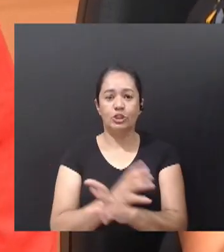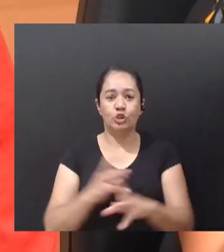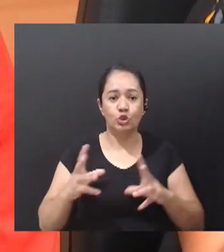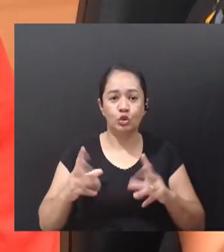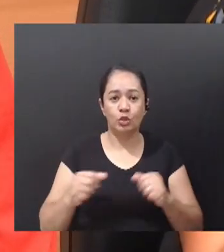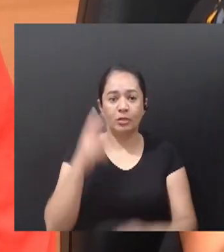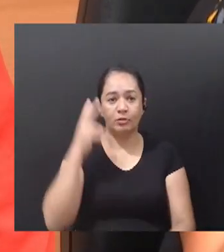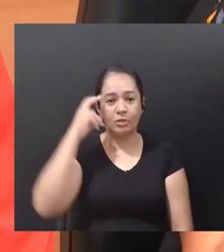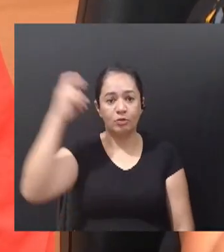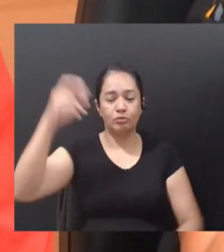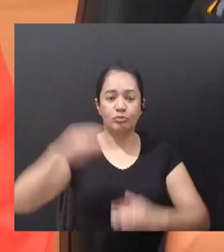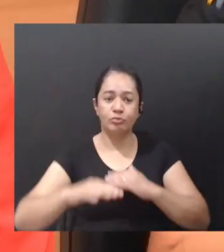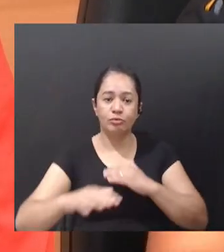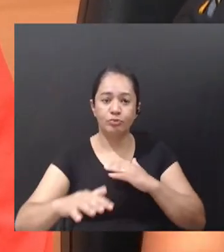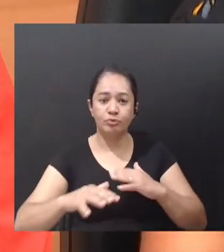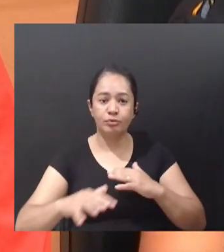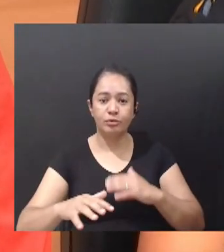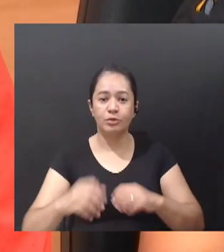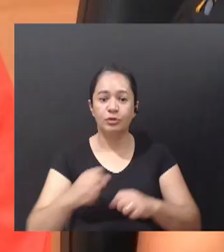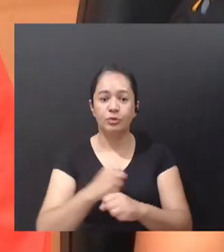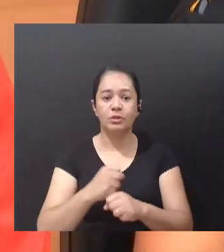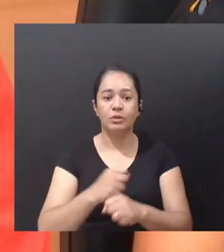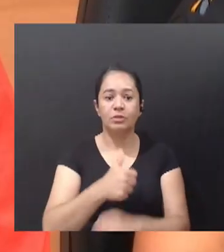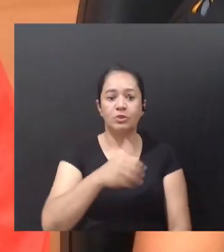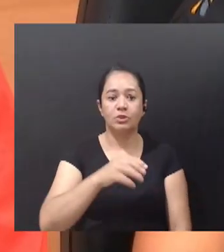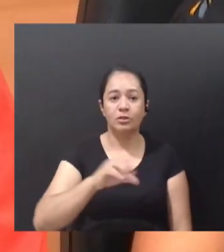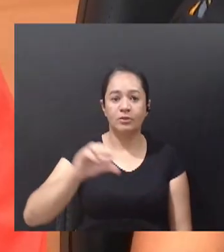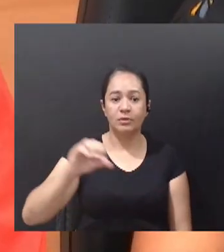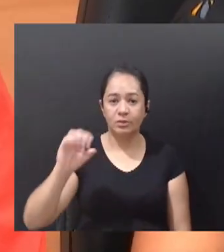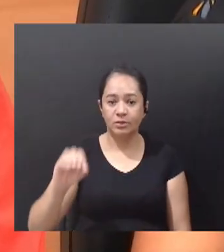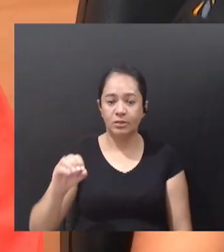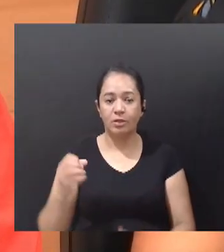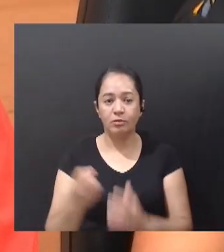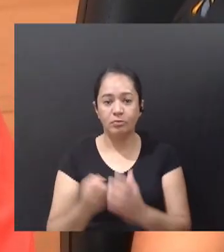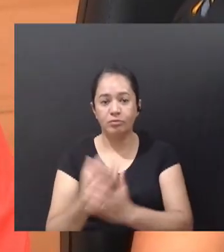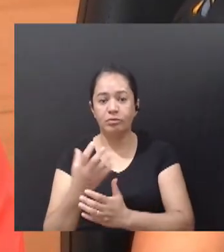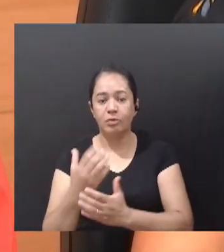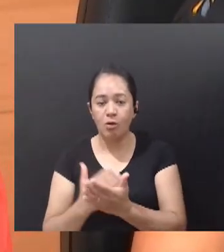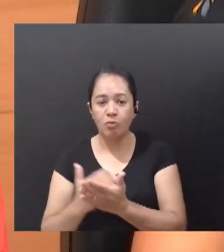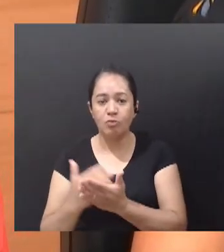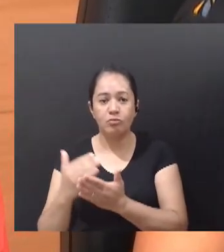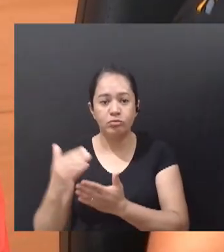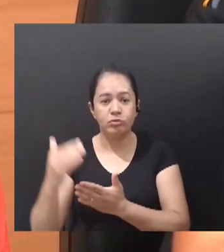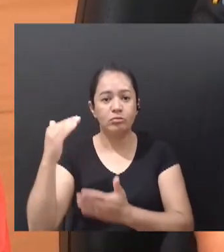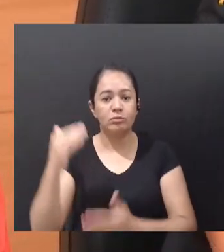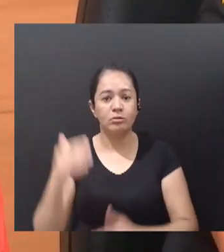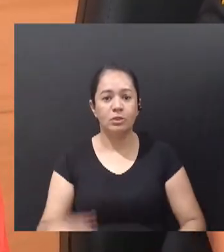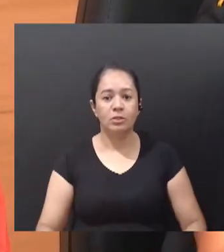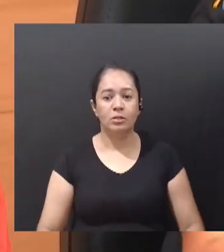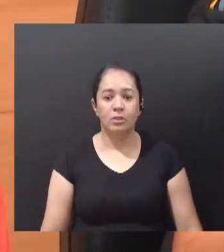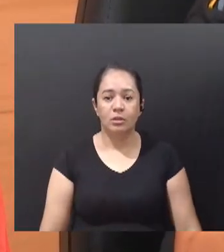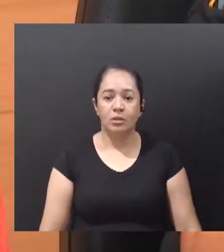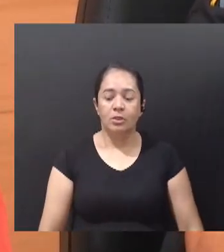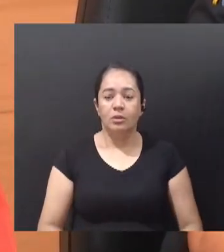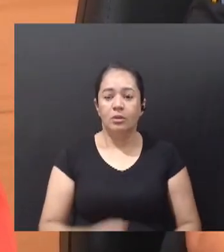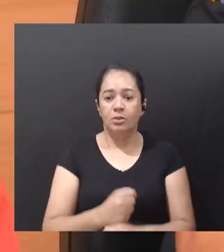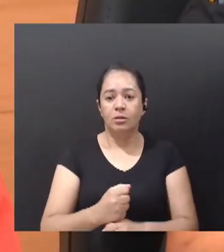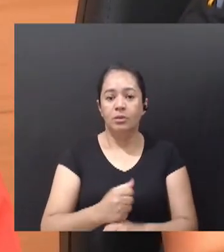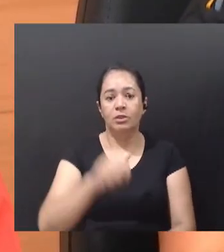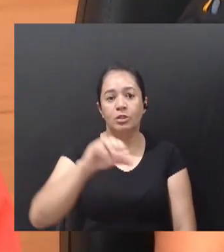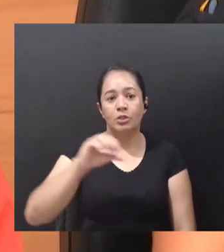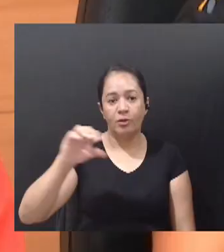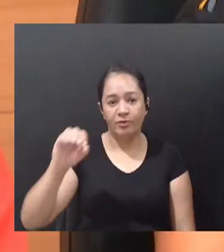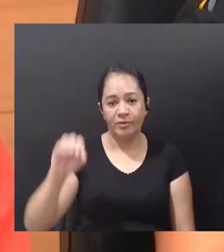hop nos anos 90, que foi se construindo no seu início dos anos 90 e que teve sua obra final